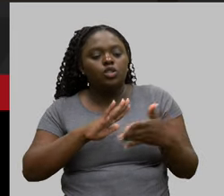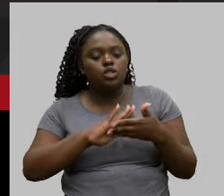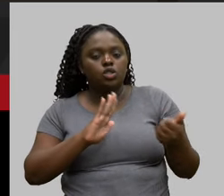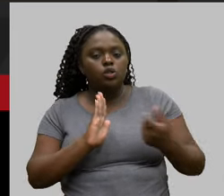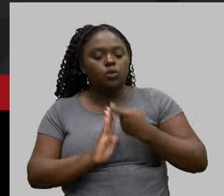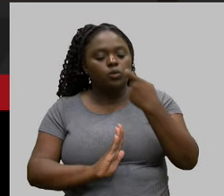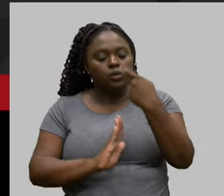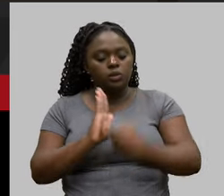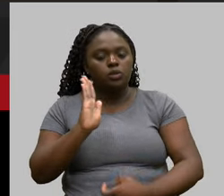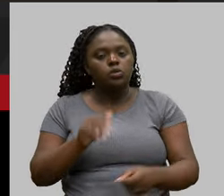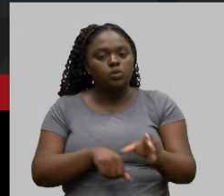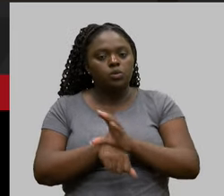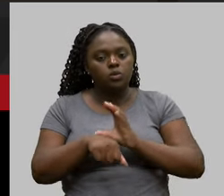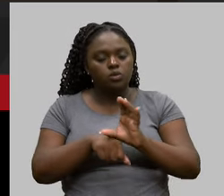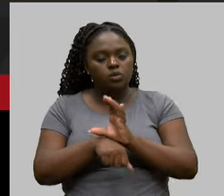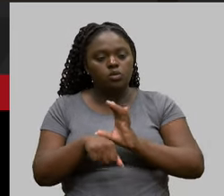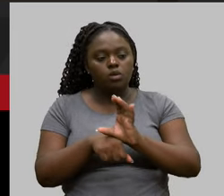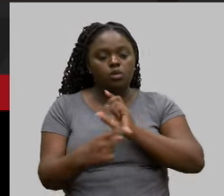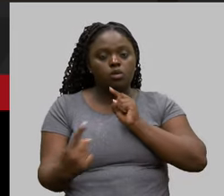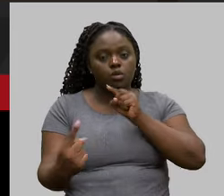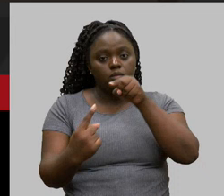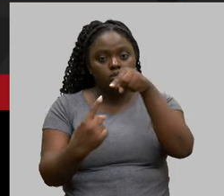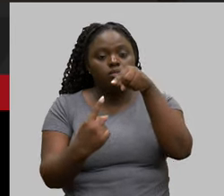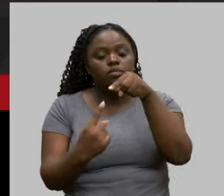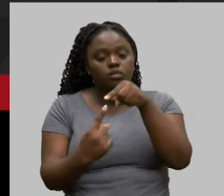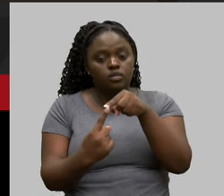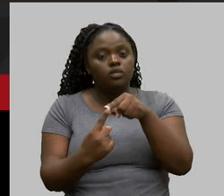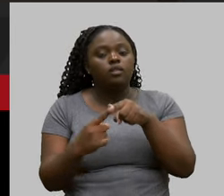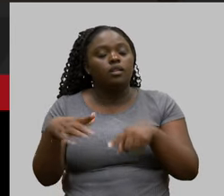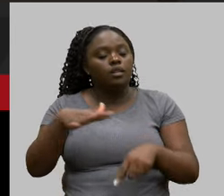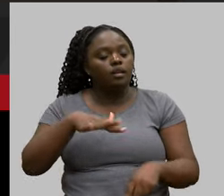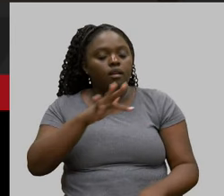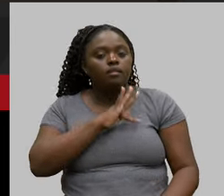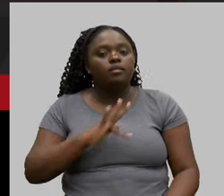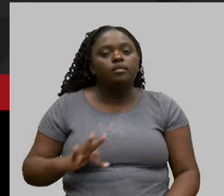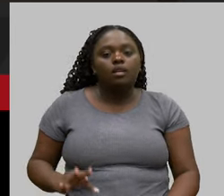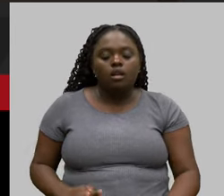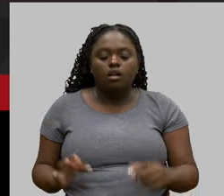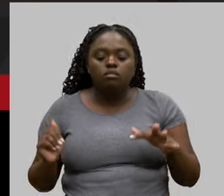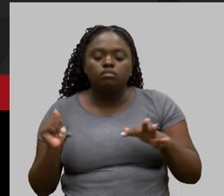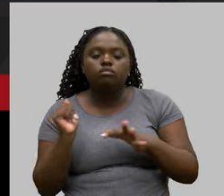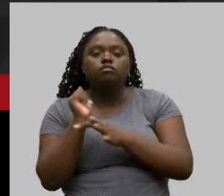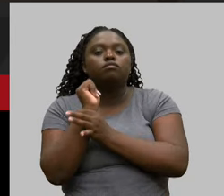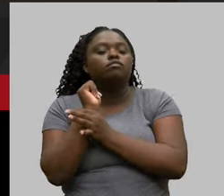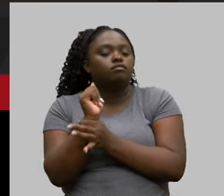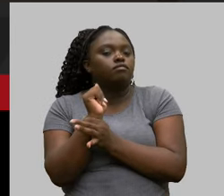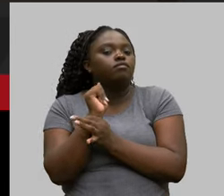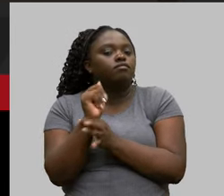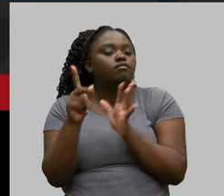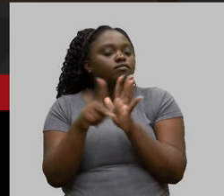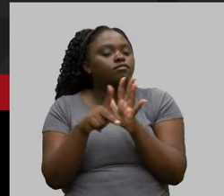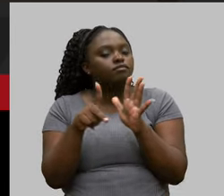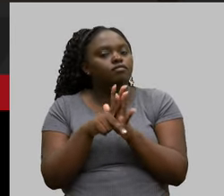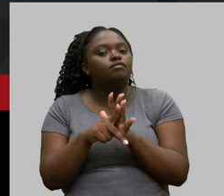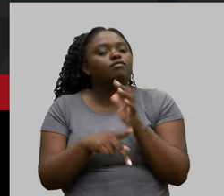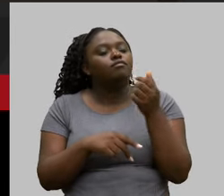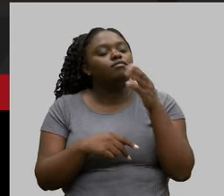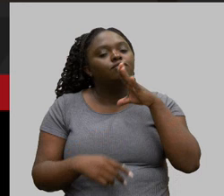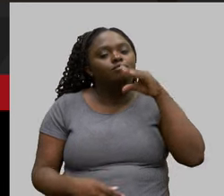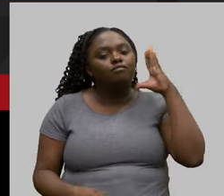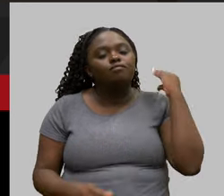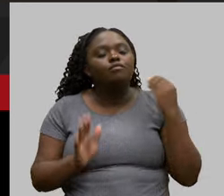constitucional a previsão dos entes Federados de assegurar regime próprio aos seus servidores Veda a